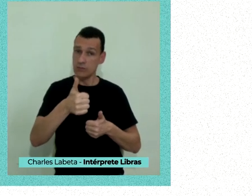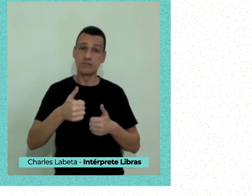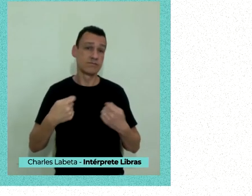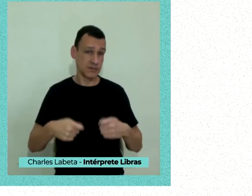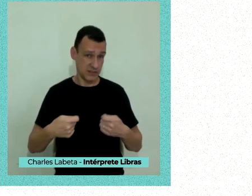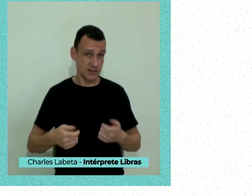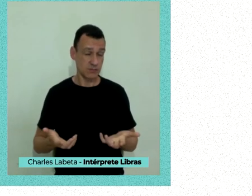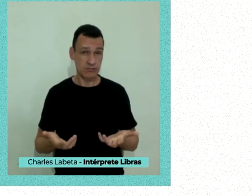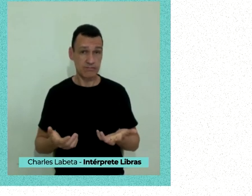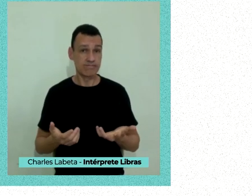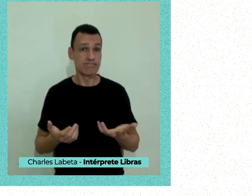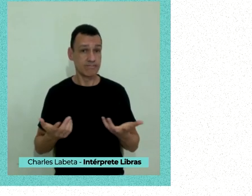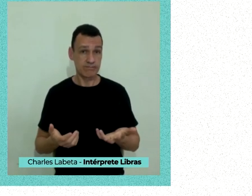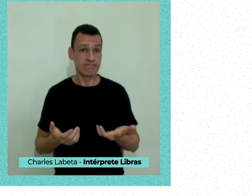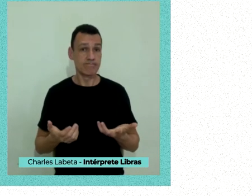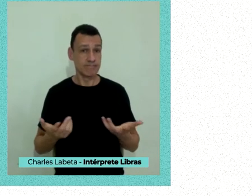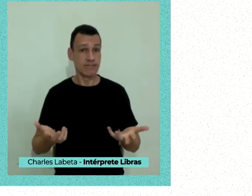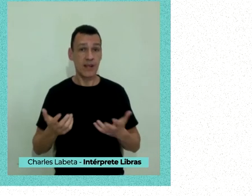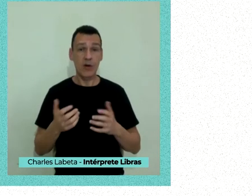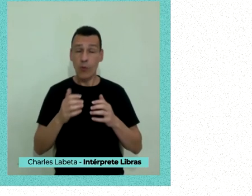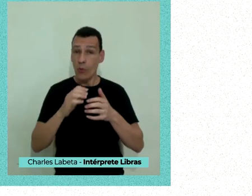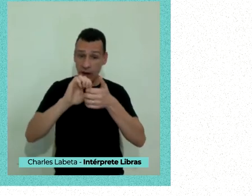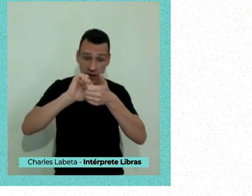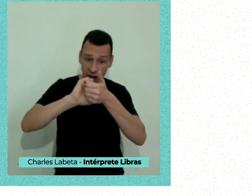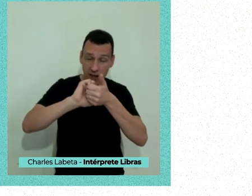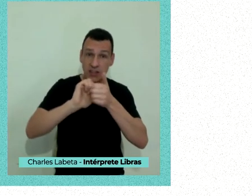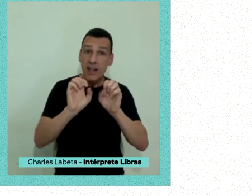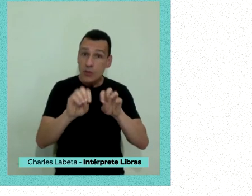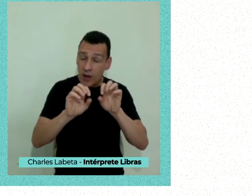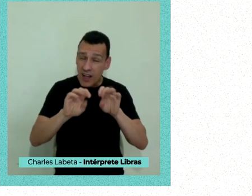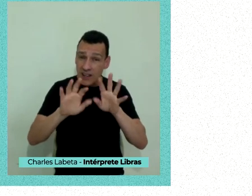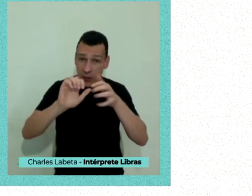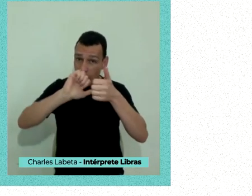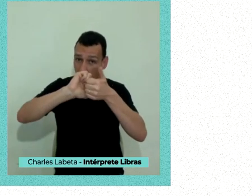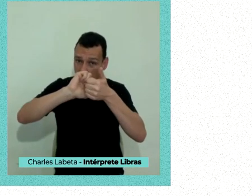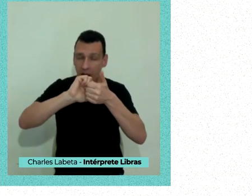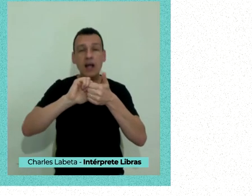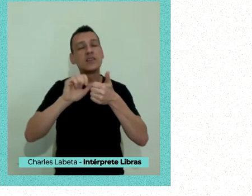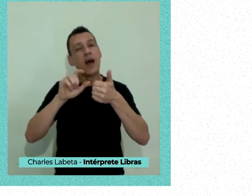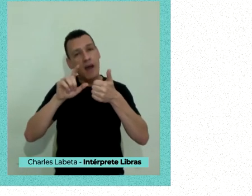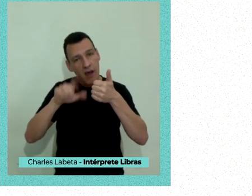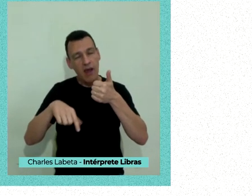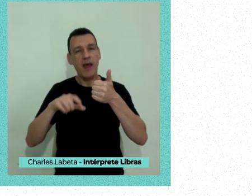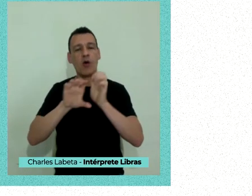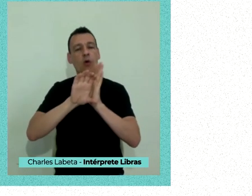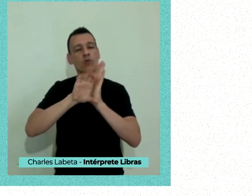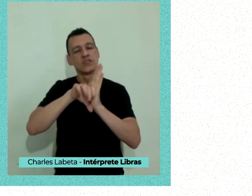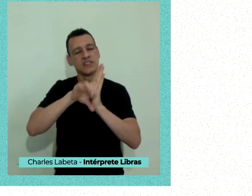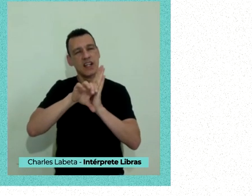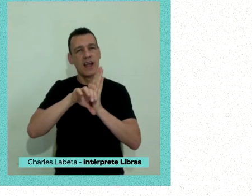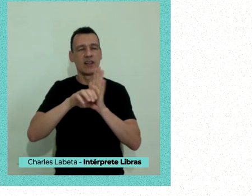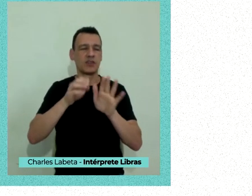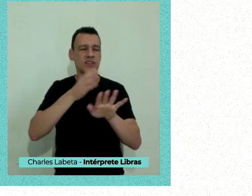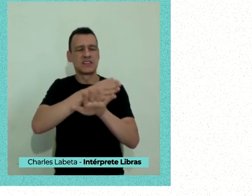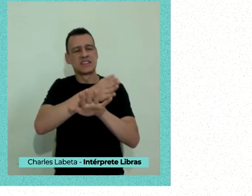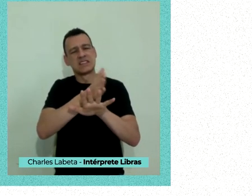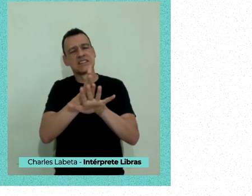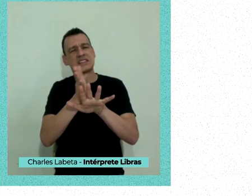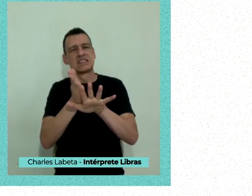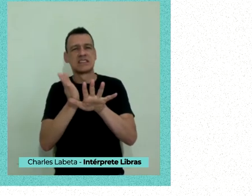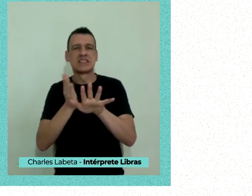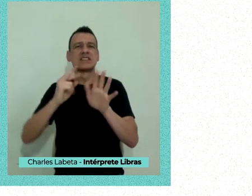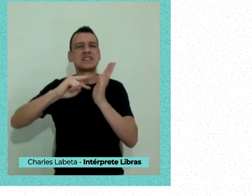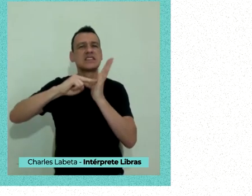em educação é um conceito multifacetado, é um conceito abrangente e complexo.